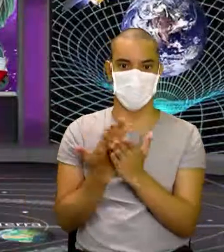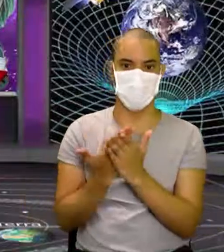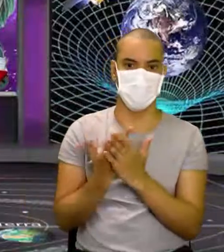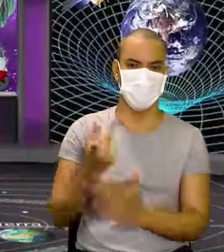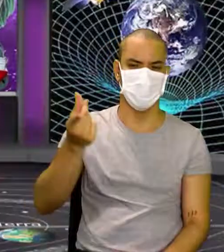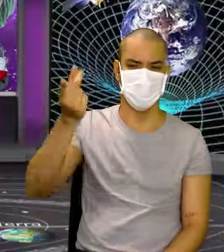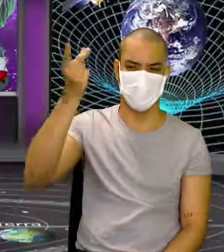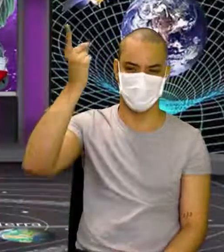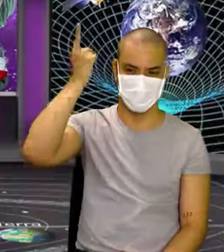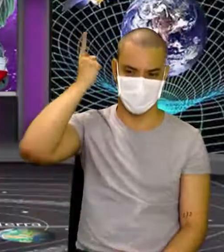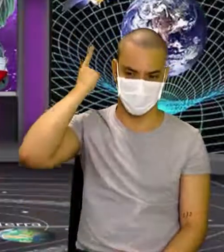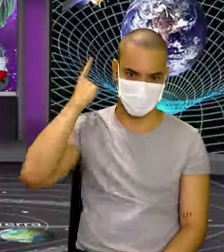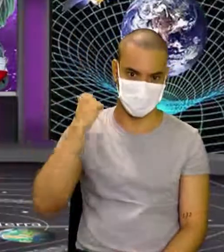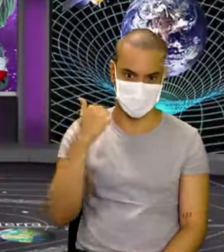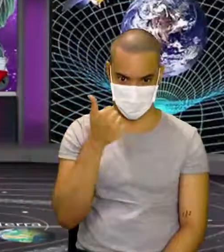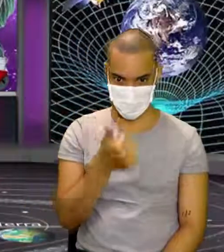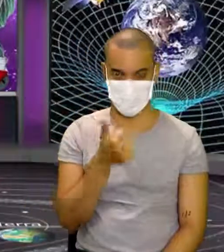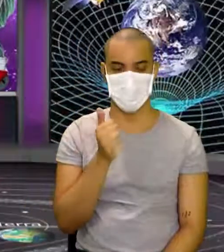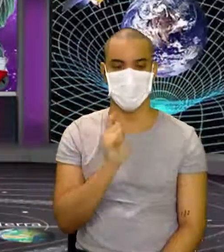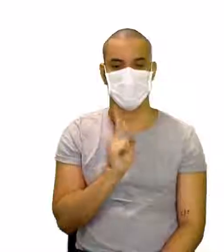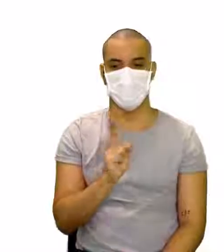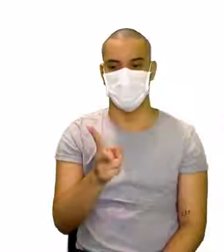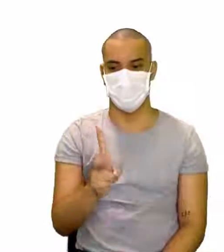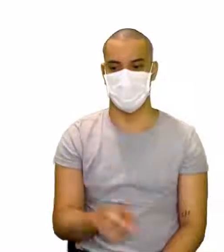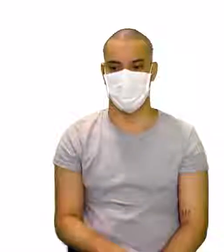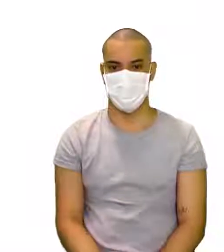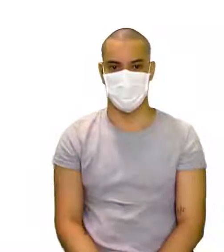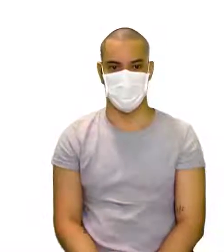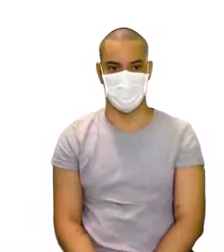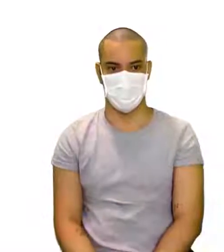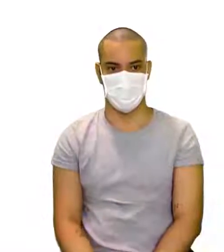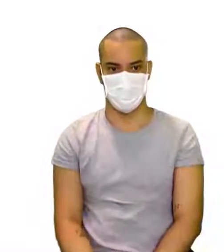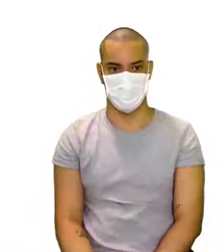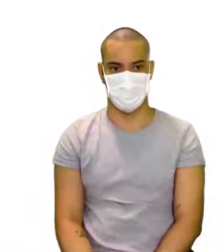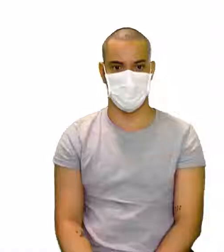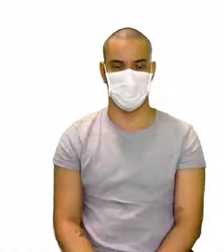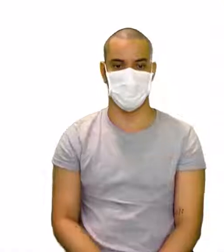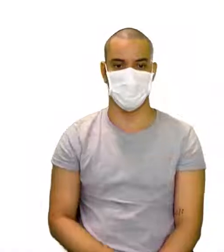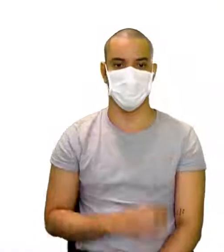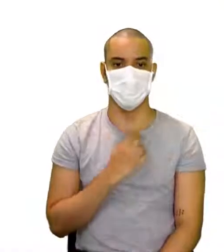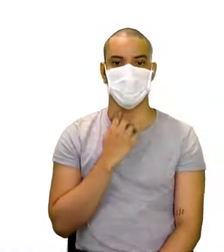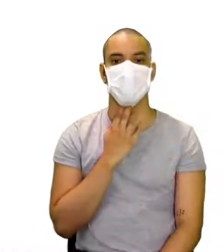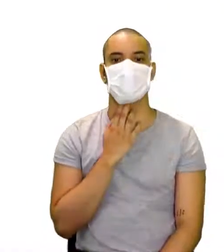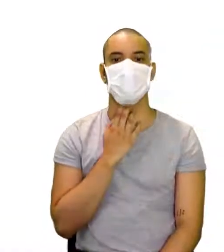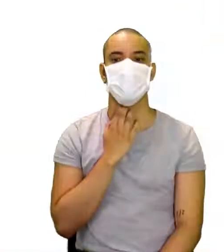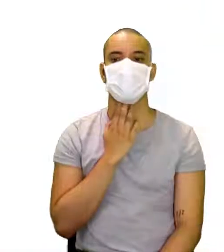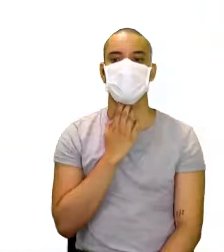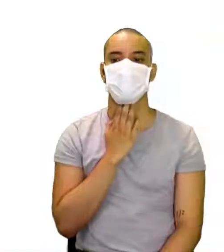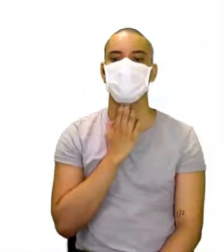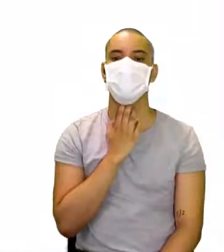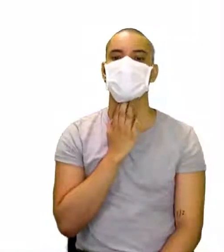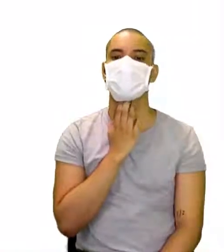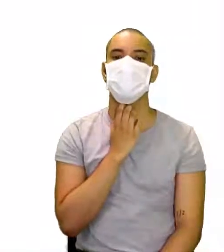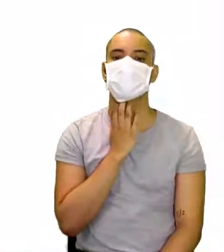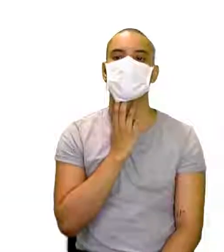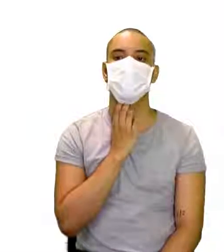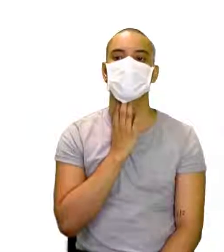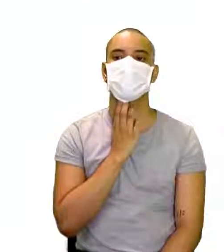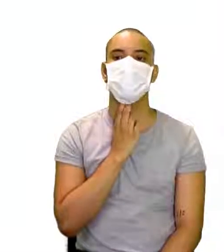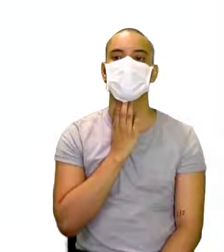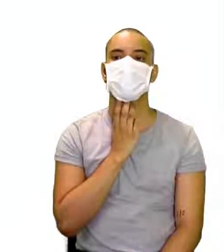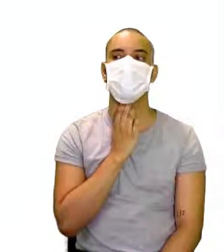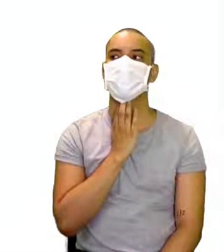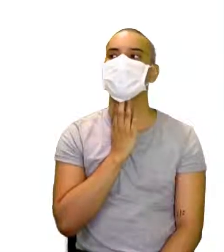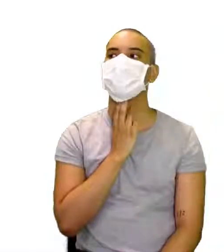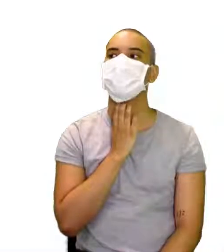lá atrás, tá bom? Vamos continuar, olha só. Continuando aqui, ok? Nós vamos utilizar